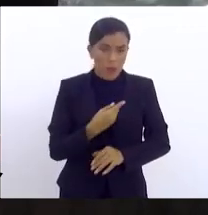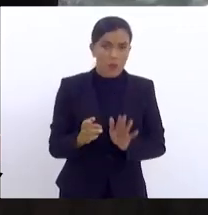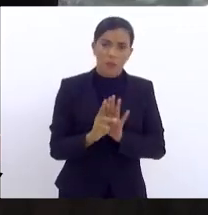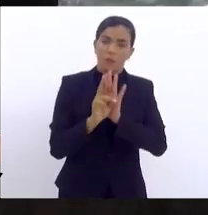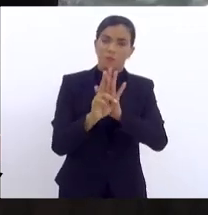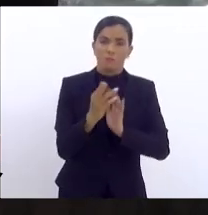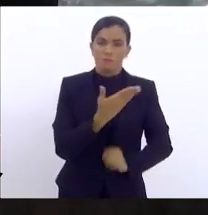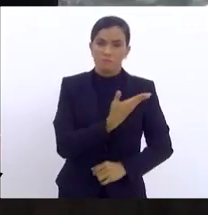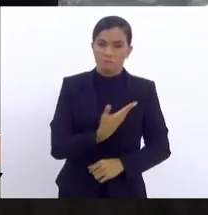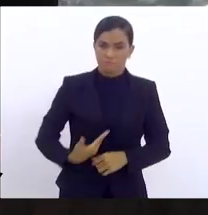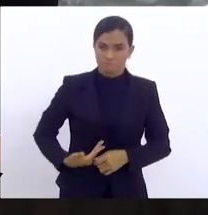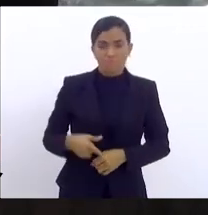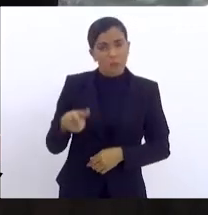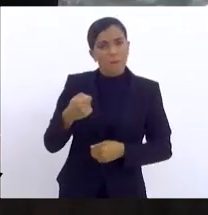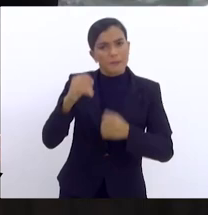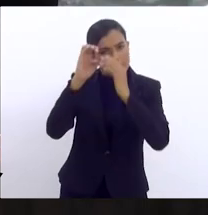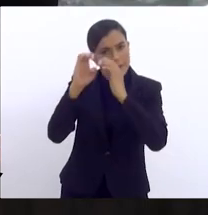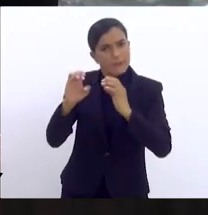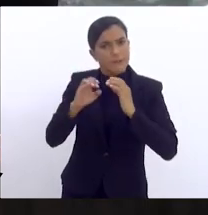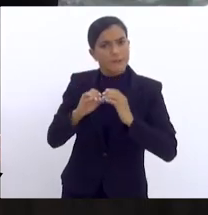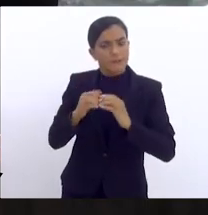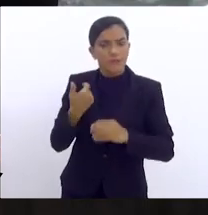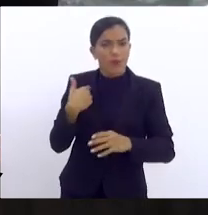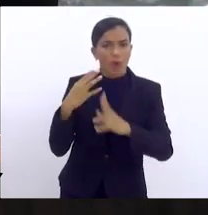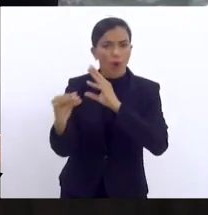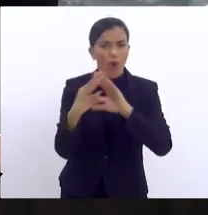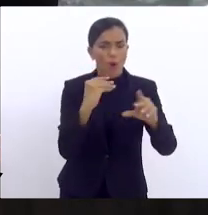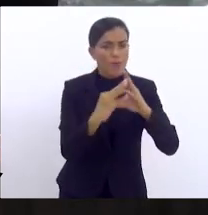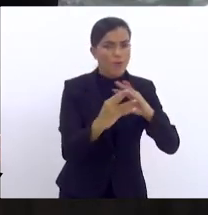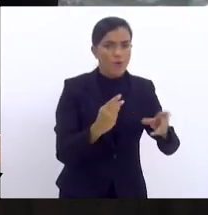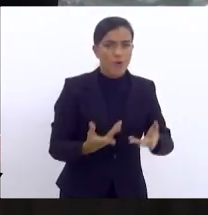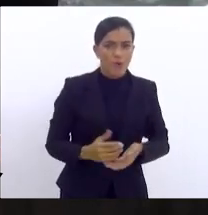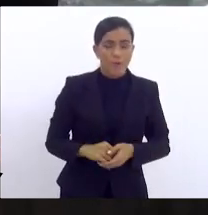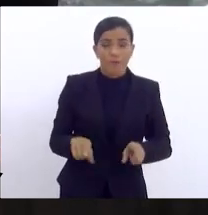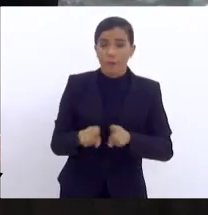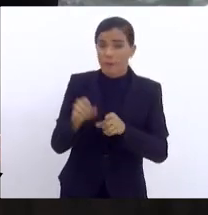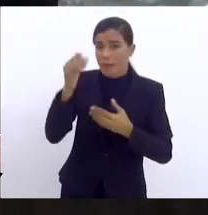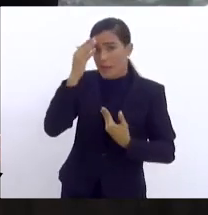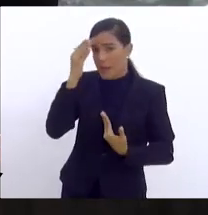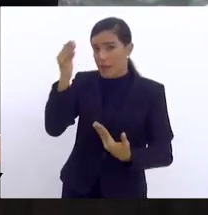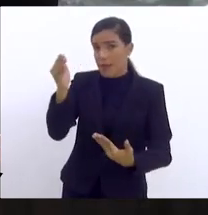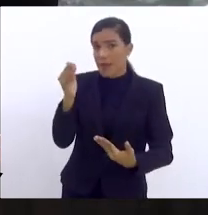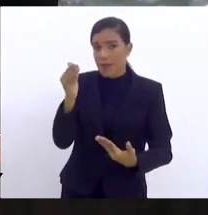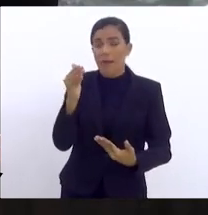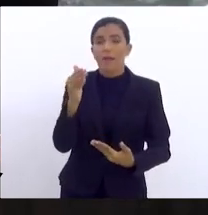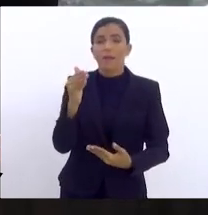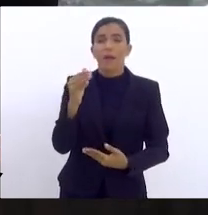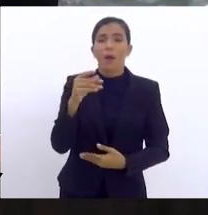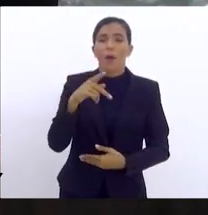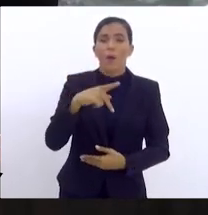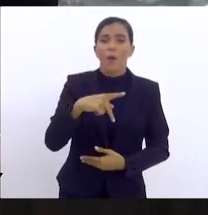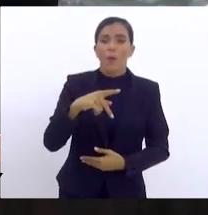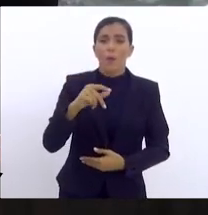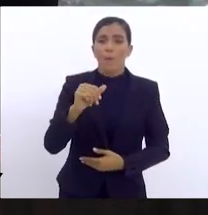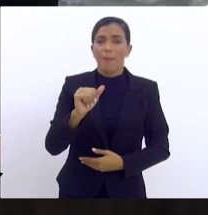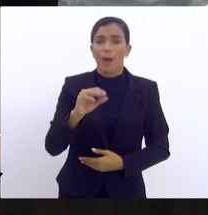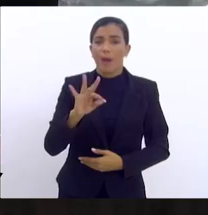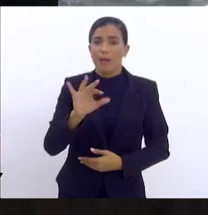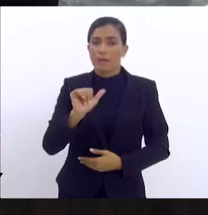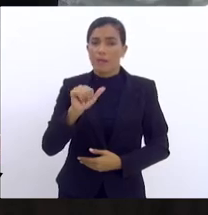então eles têm que respeitar não tem por onde correr e aí eu queria agradecer também ao patamo Pilar